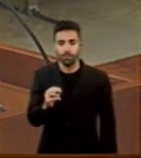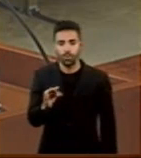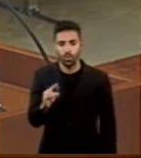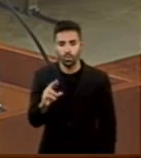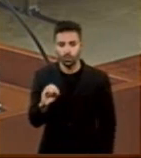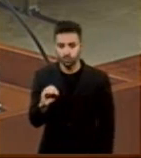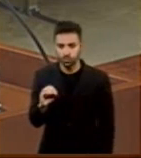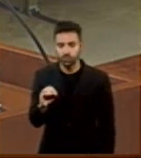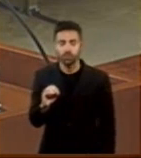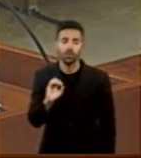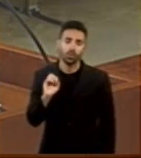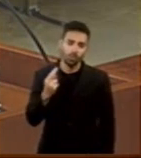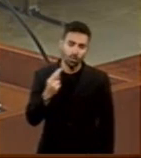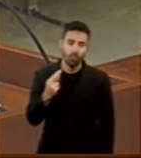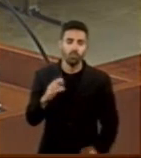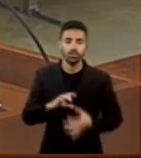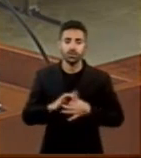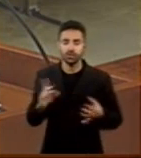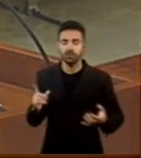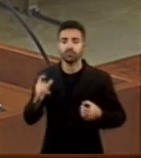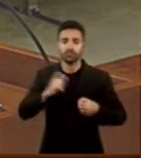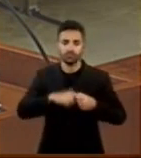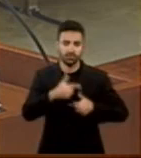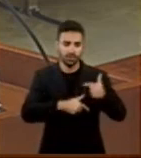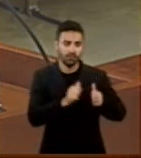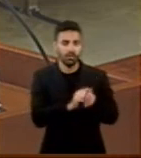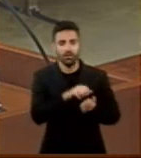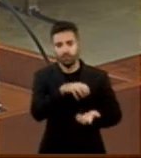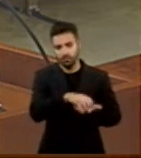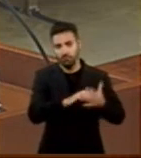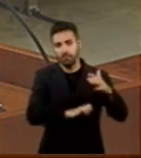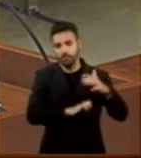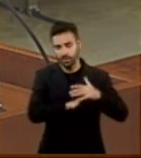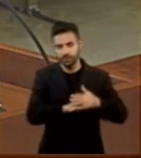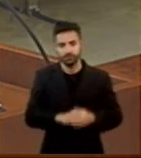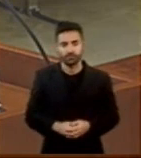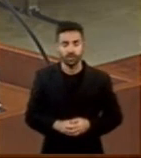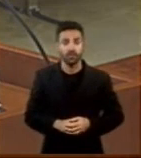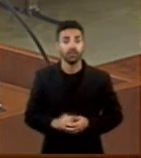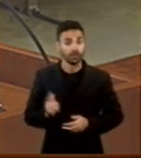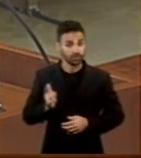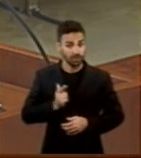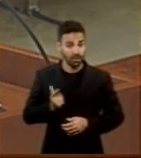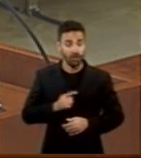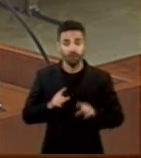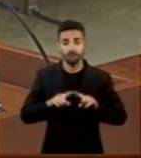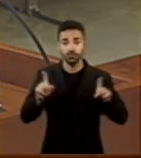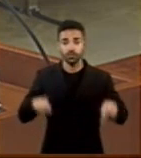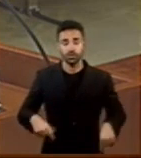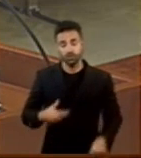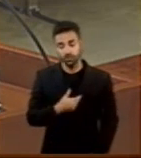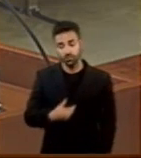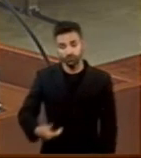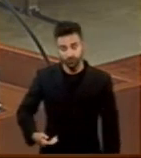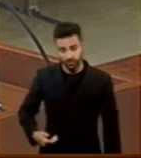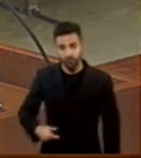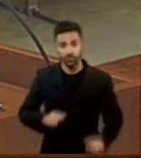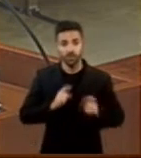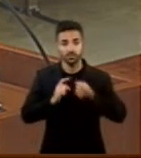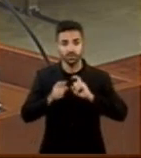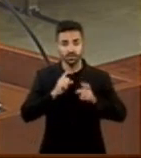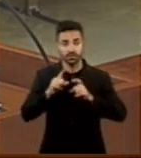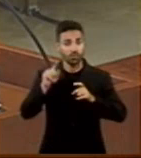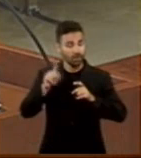que presta serviço ao operador portuário. Temos o empregado ou servidor público da autoridade portuária, da administração dos portos,